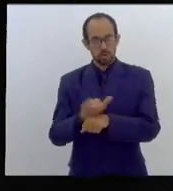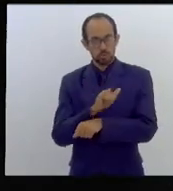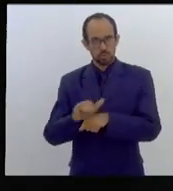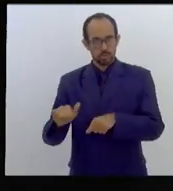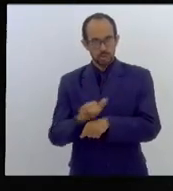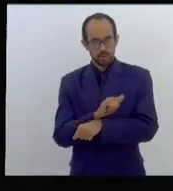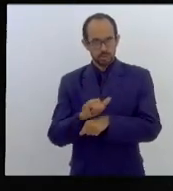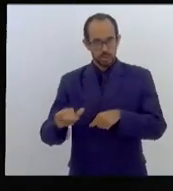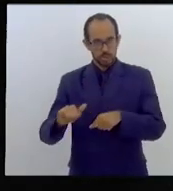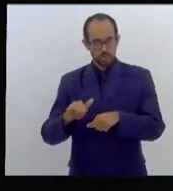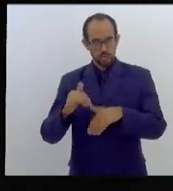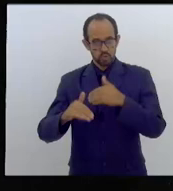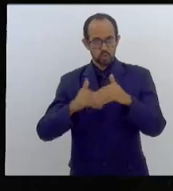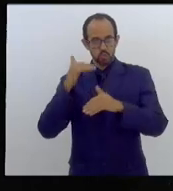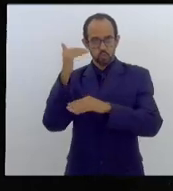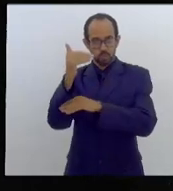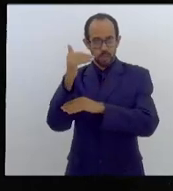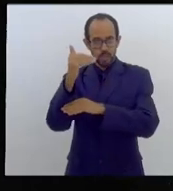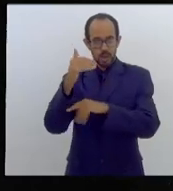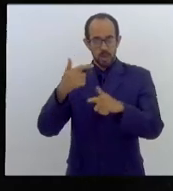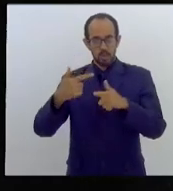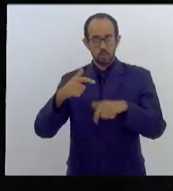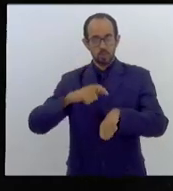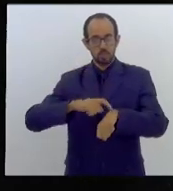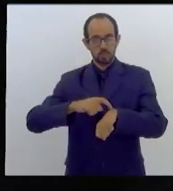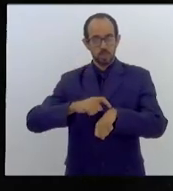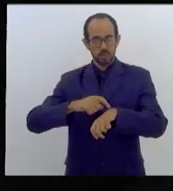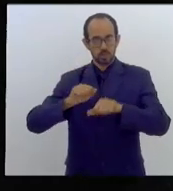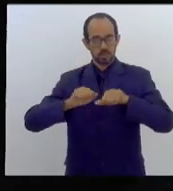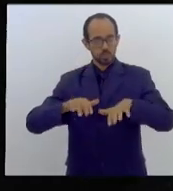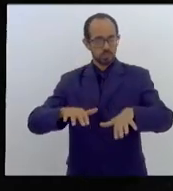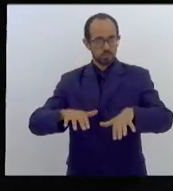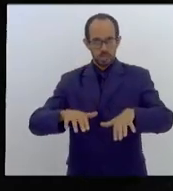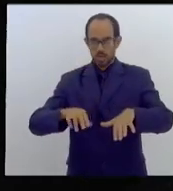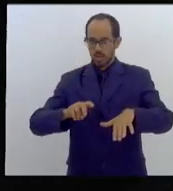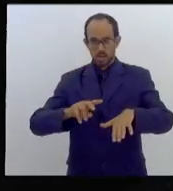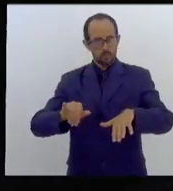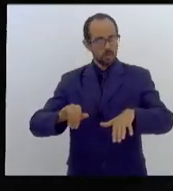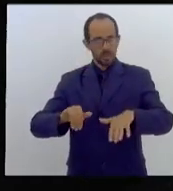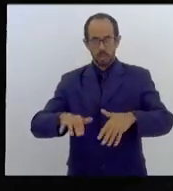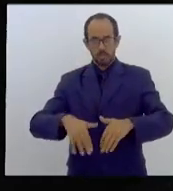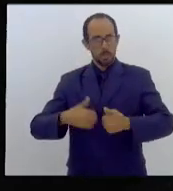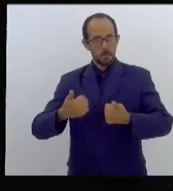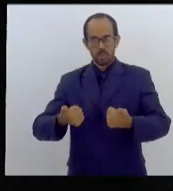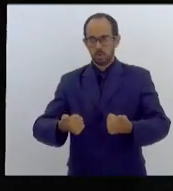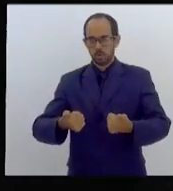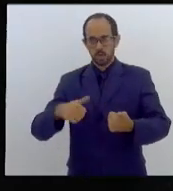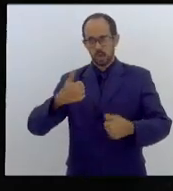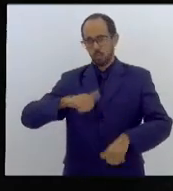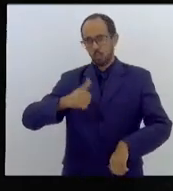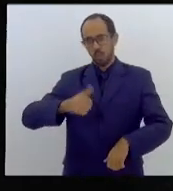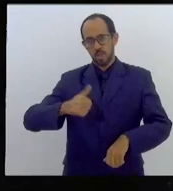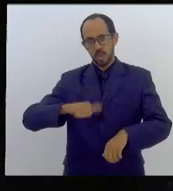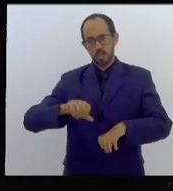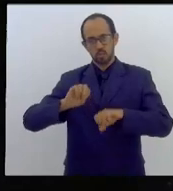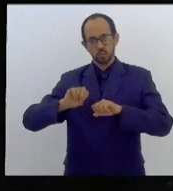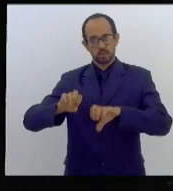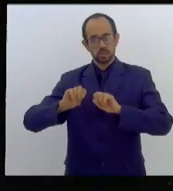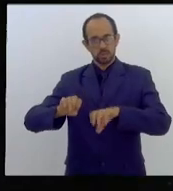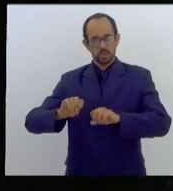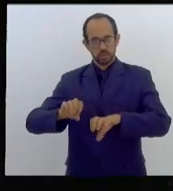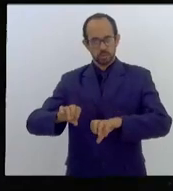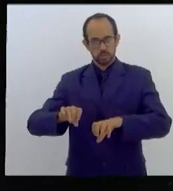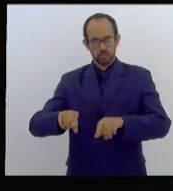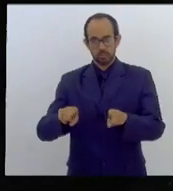durante a pandemia, por certo, não haverá uma melhoria na qualidade do ensino e